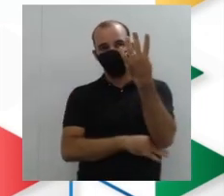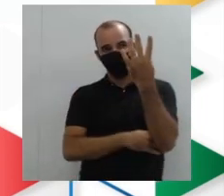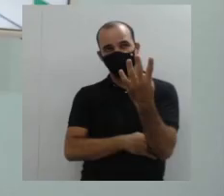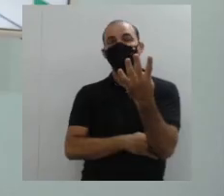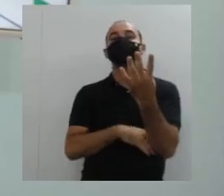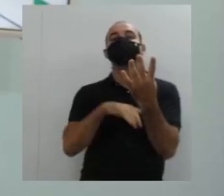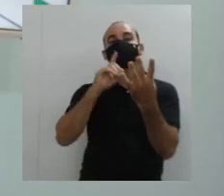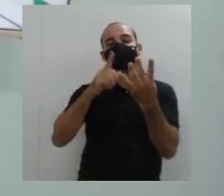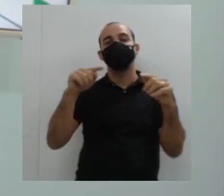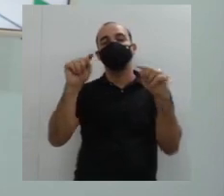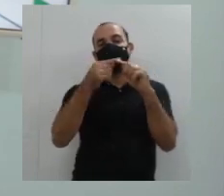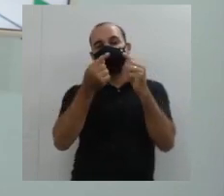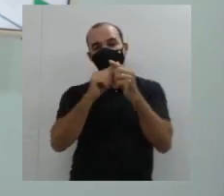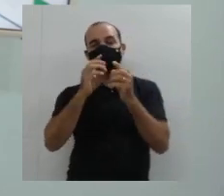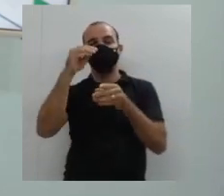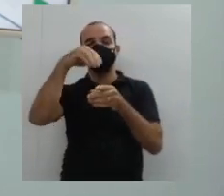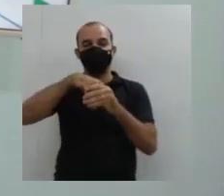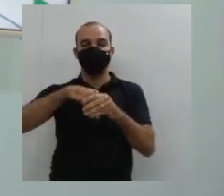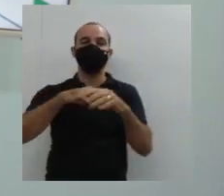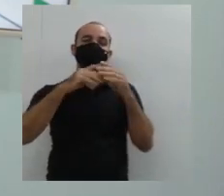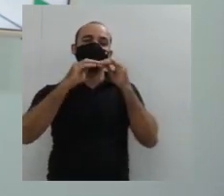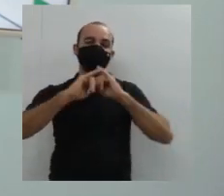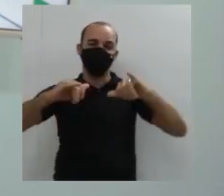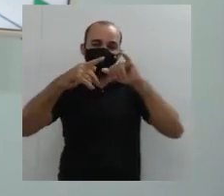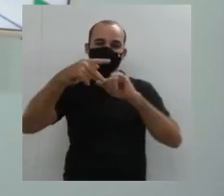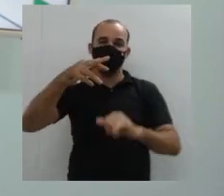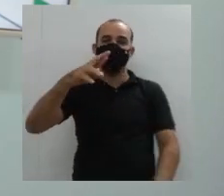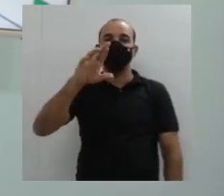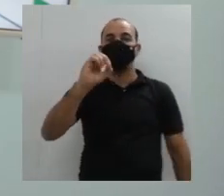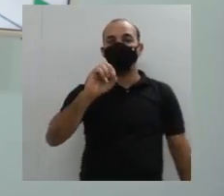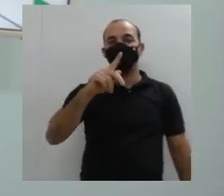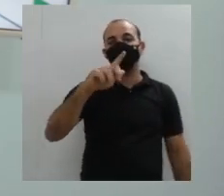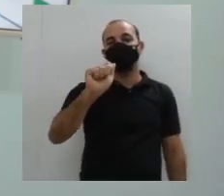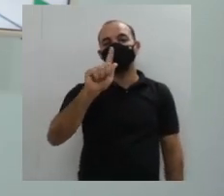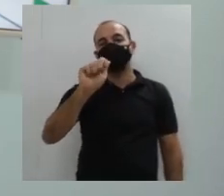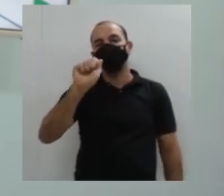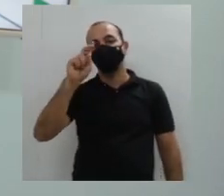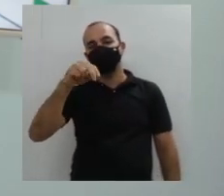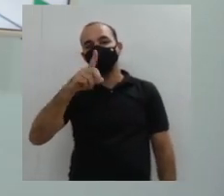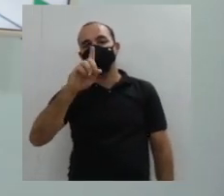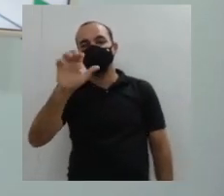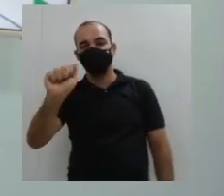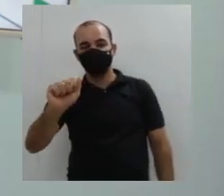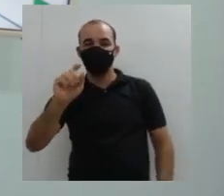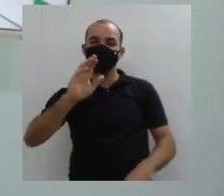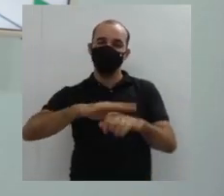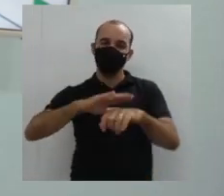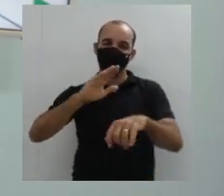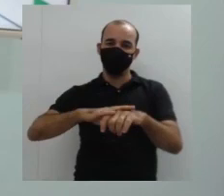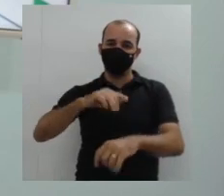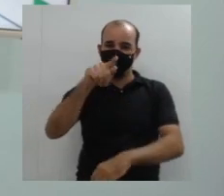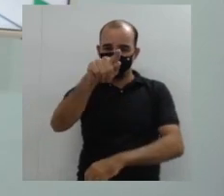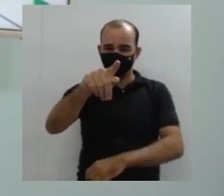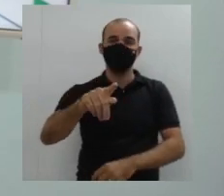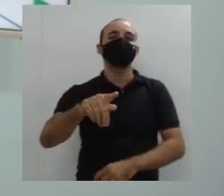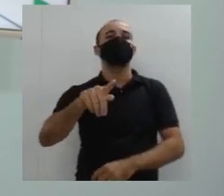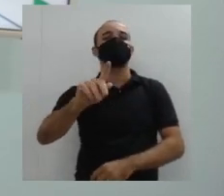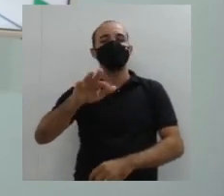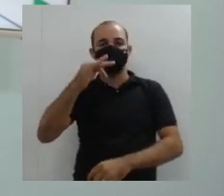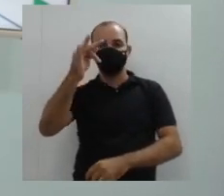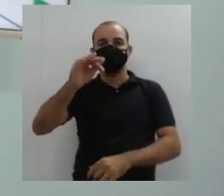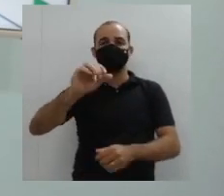forem escrever, criar o seu texto jornalístico, seu texto da propaganda, lembrar sempre